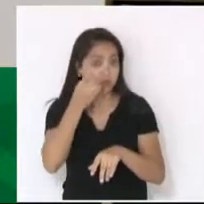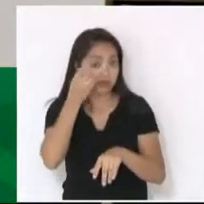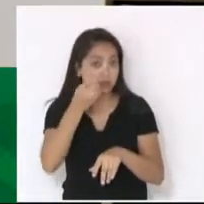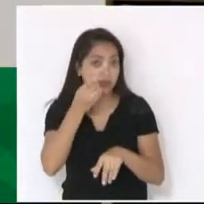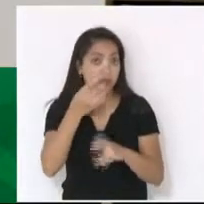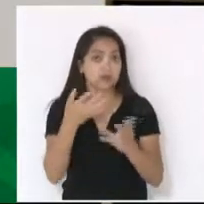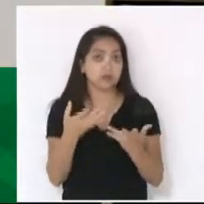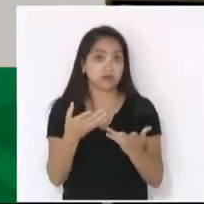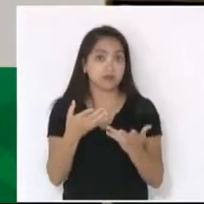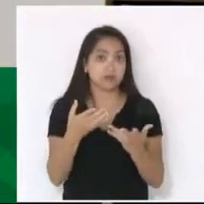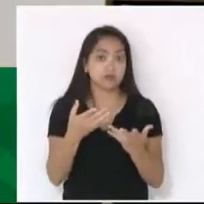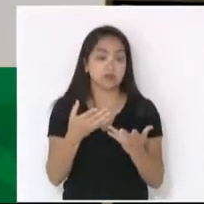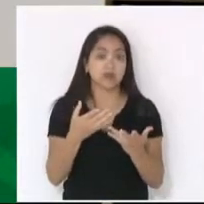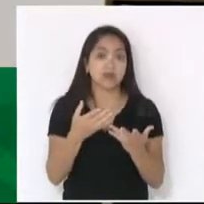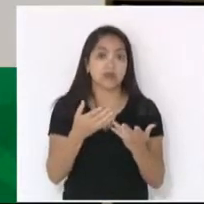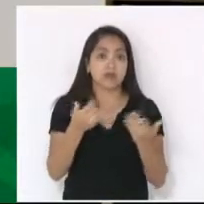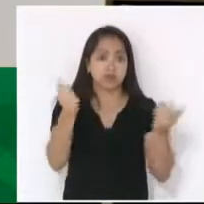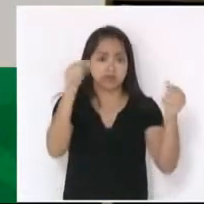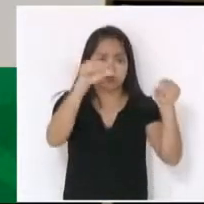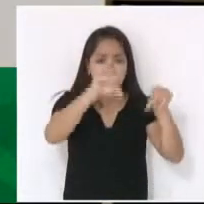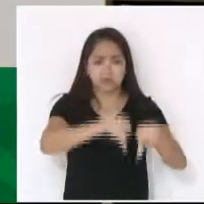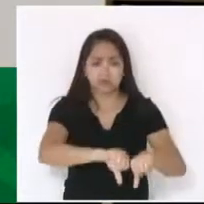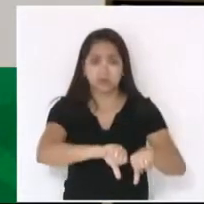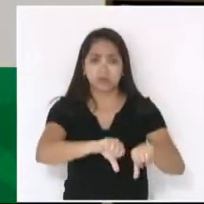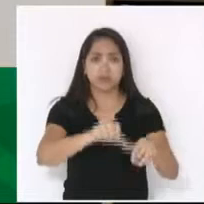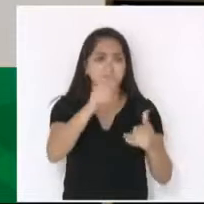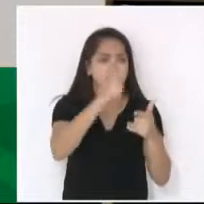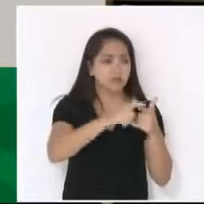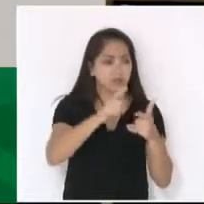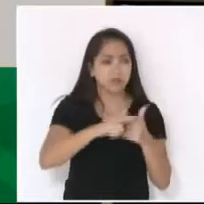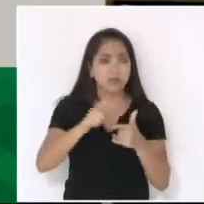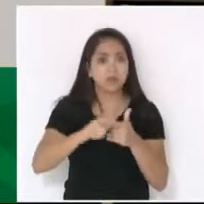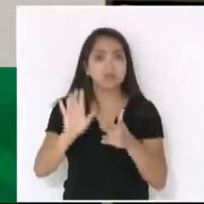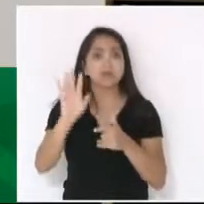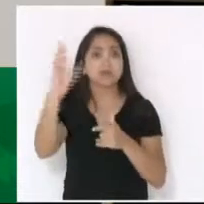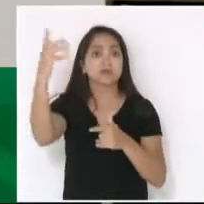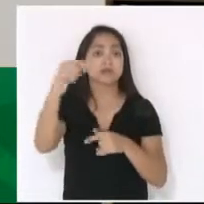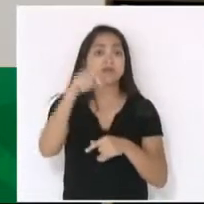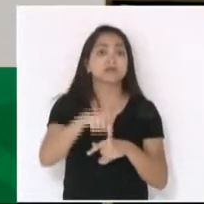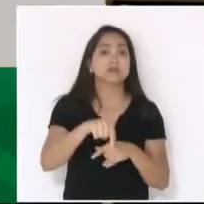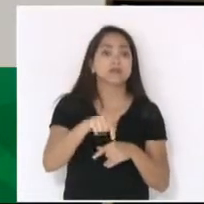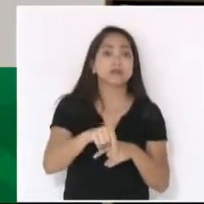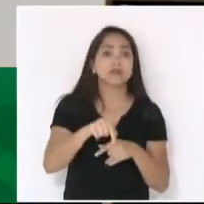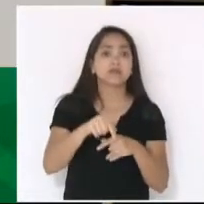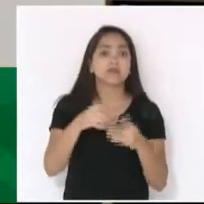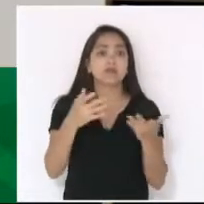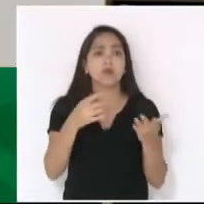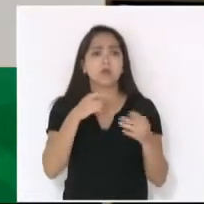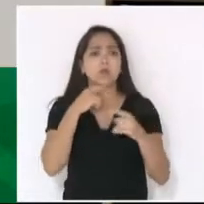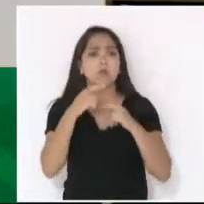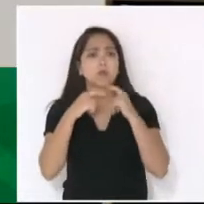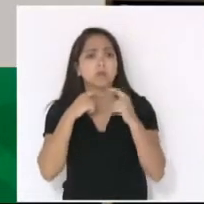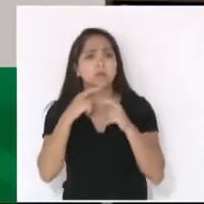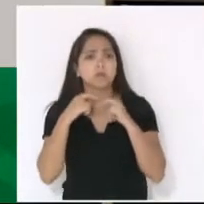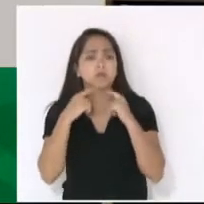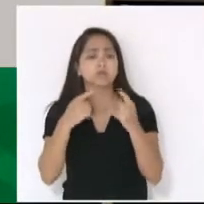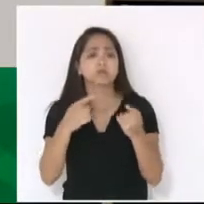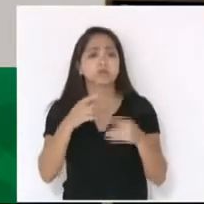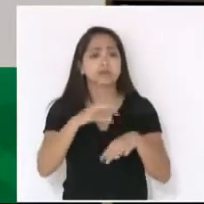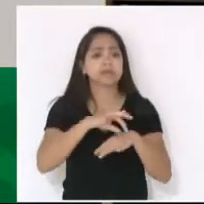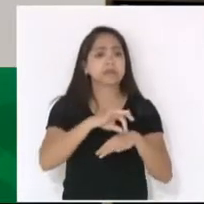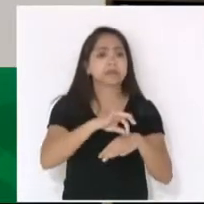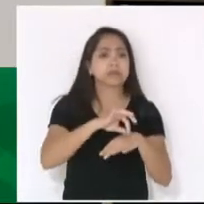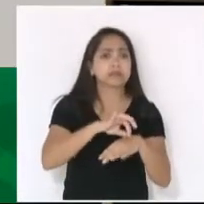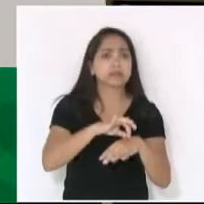relação a desgraça que está consolando nosso estado colocando em dúvida a carne bovina